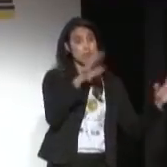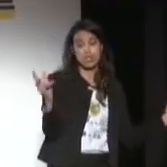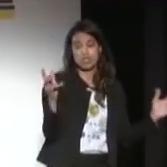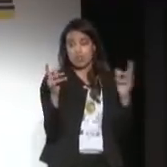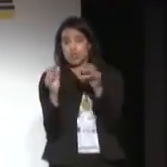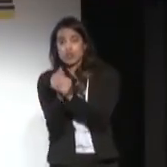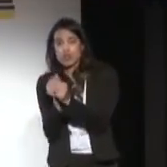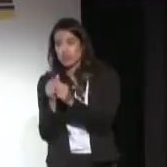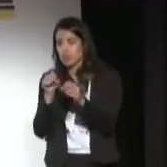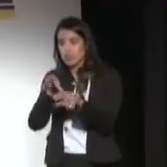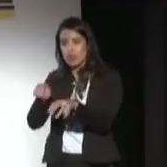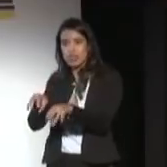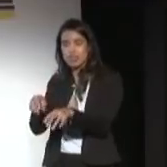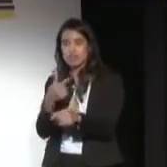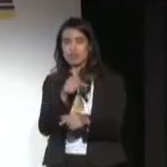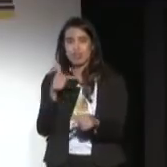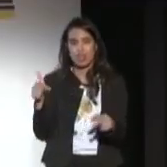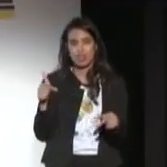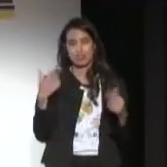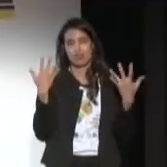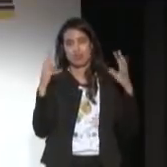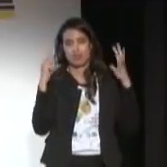Então...